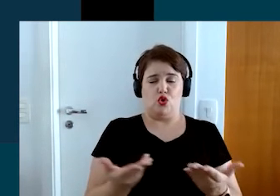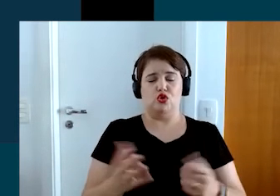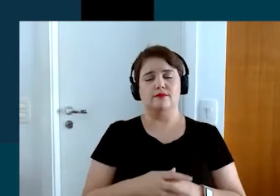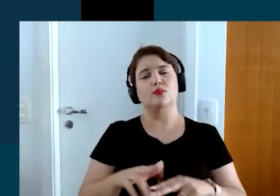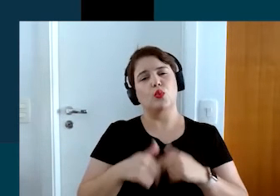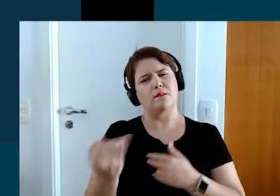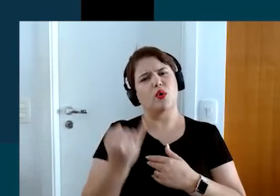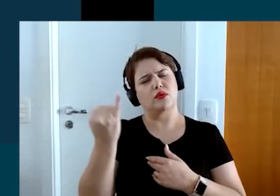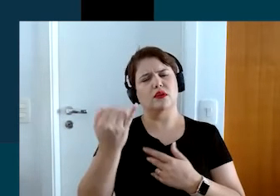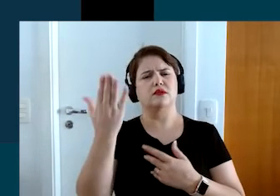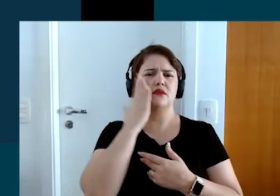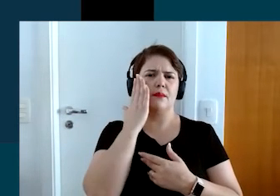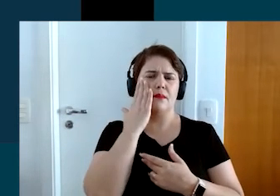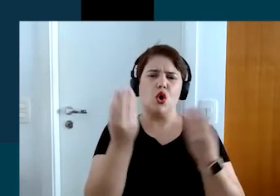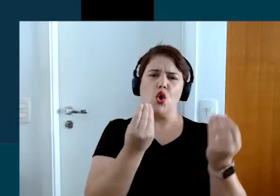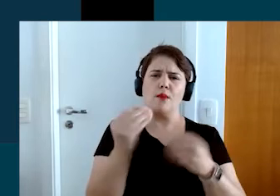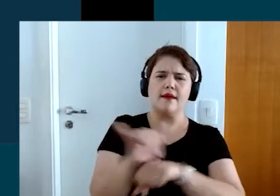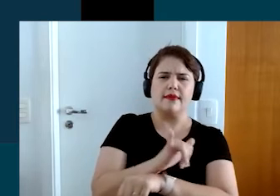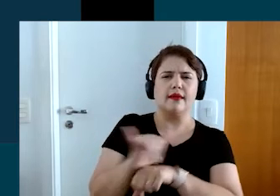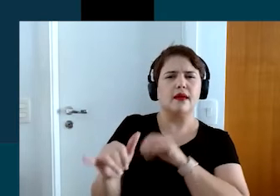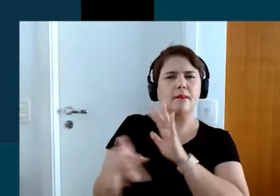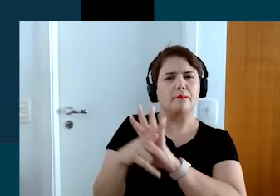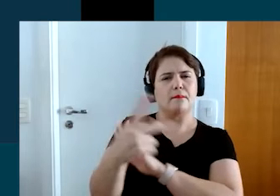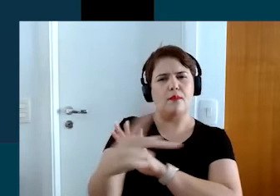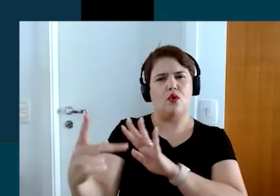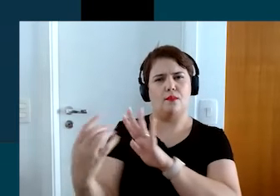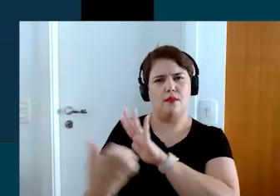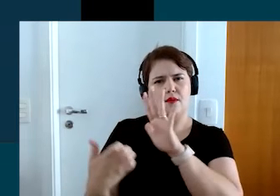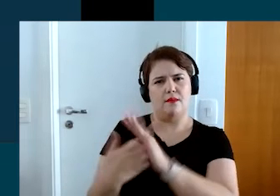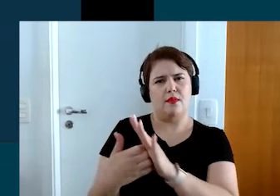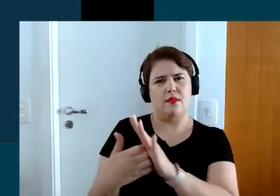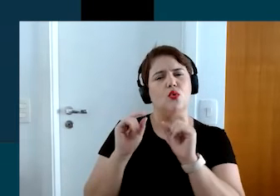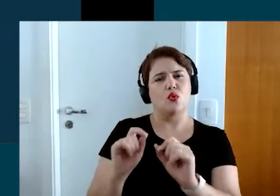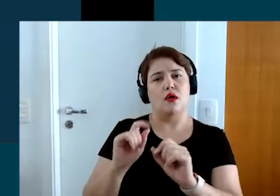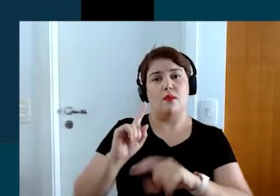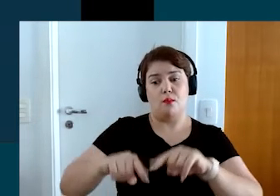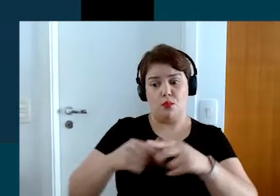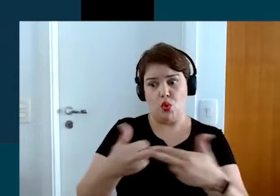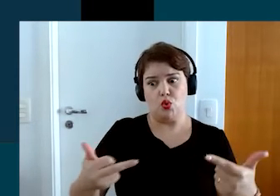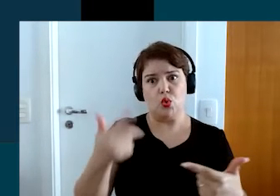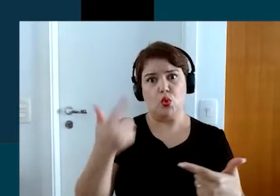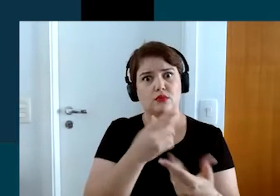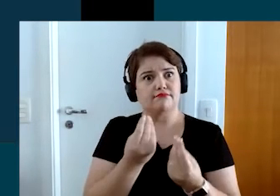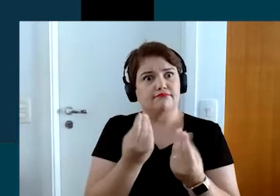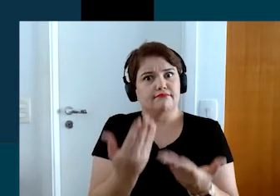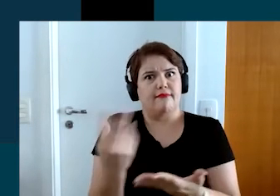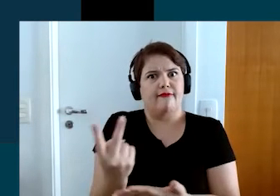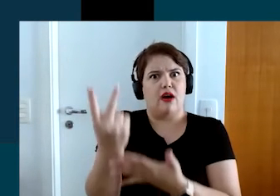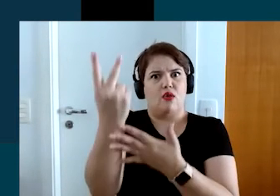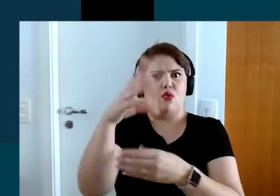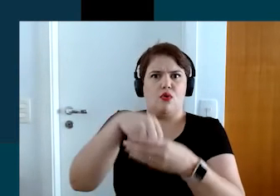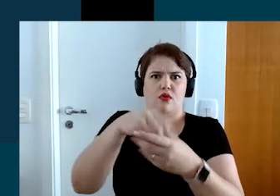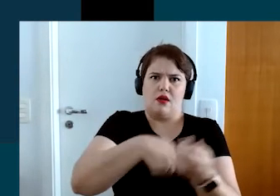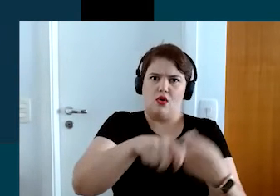ter essa visão e entender a estratégia da empresa, né, para que o produto consiga entregar valor para o